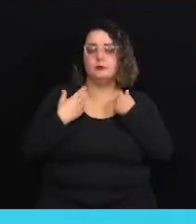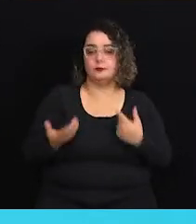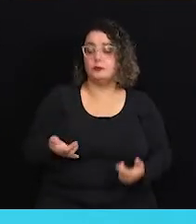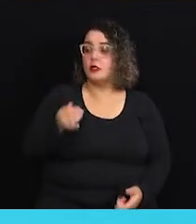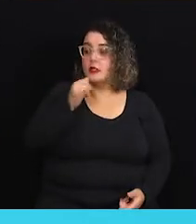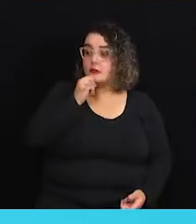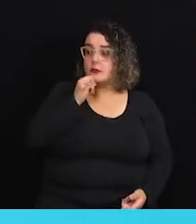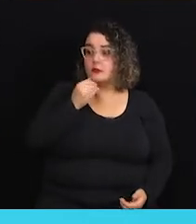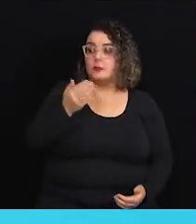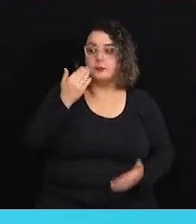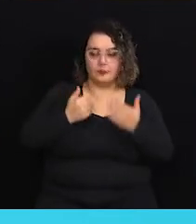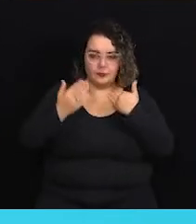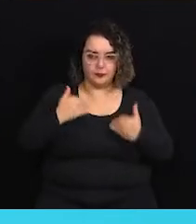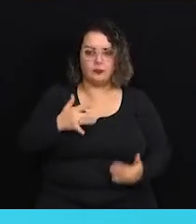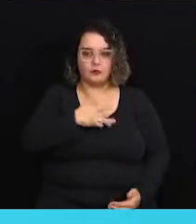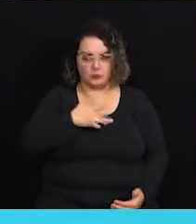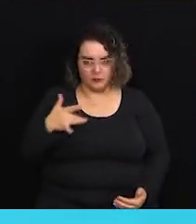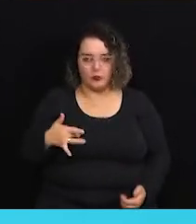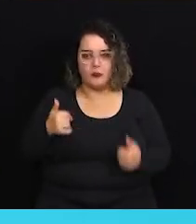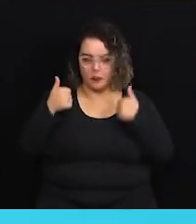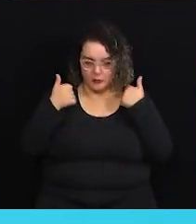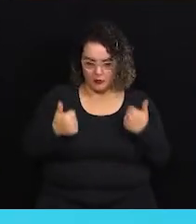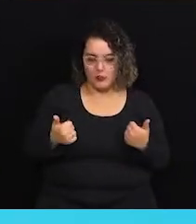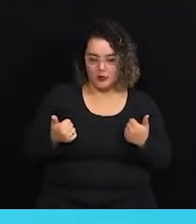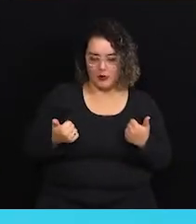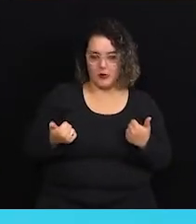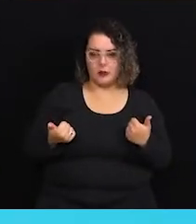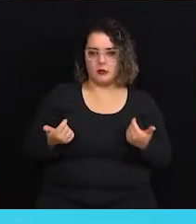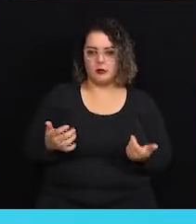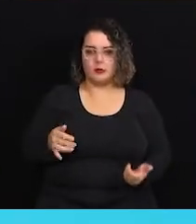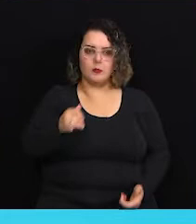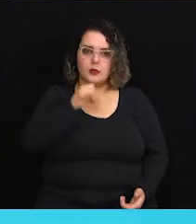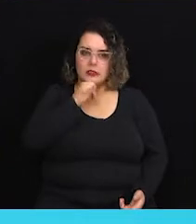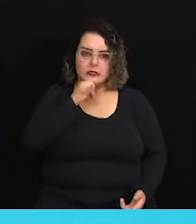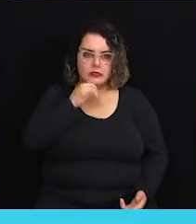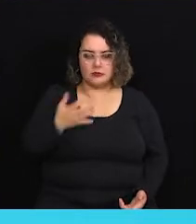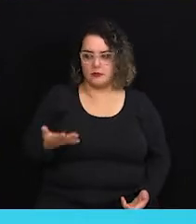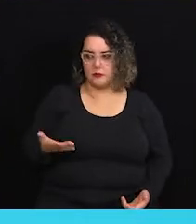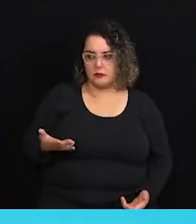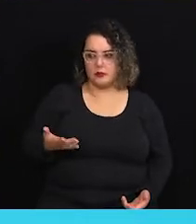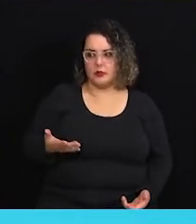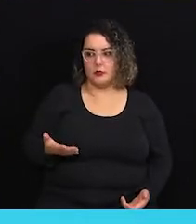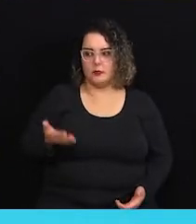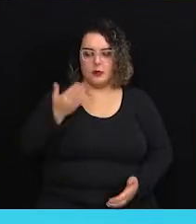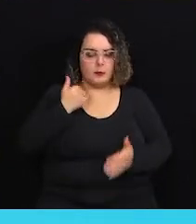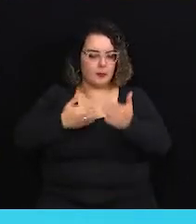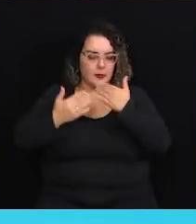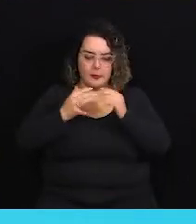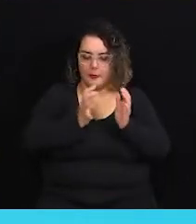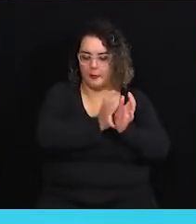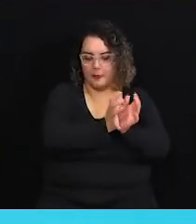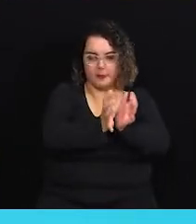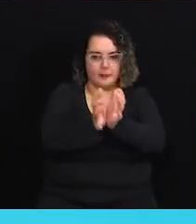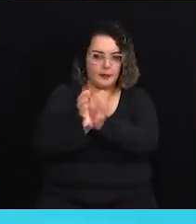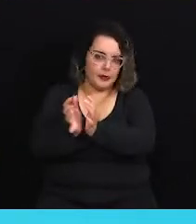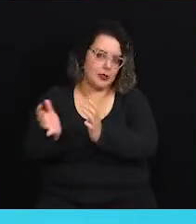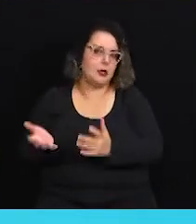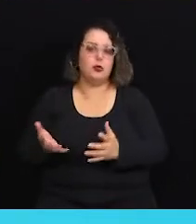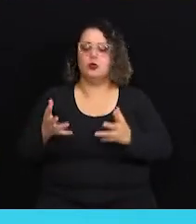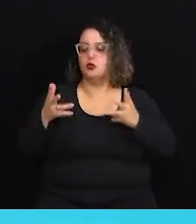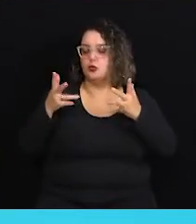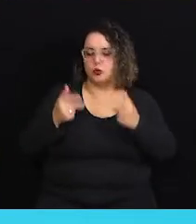tem uma alimentação mais saudável, né, então a gente pratica, ingere todos os grupos alimentares,